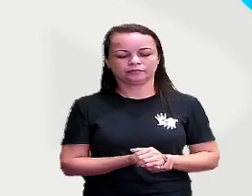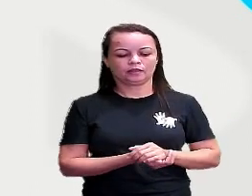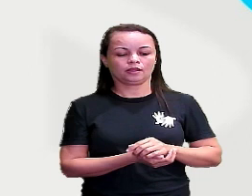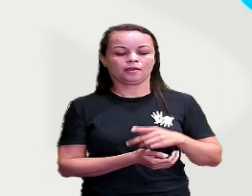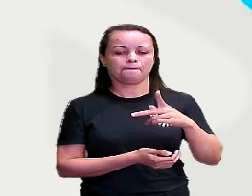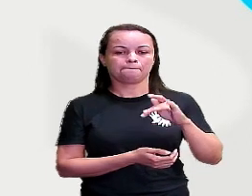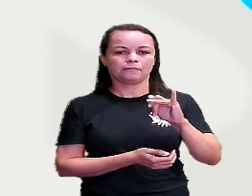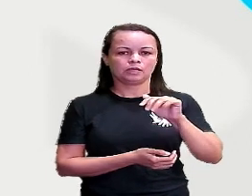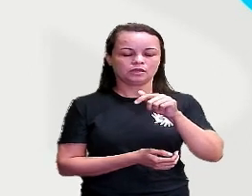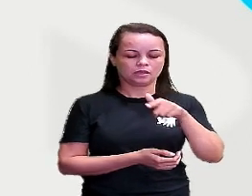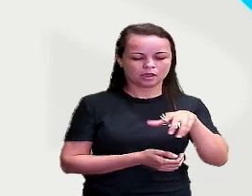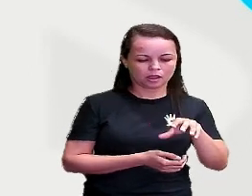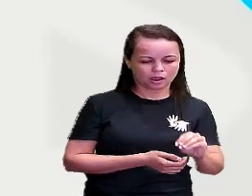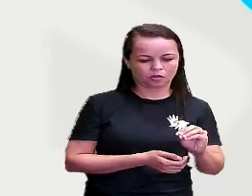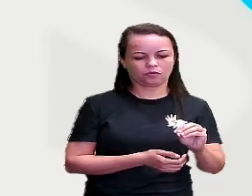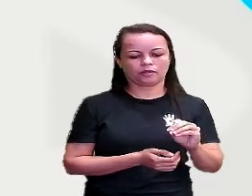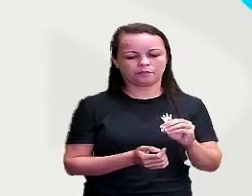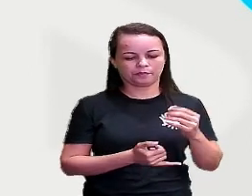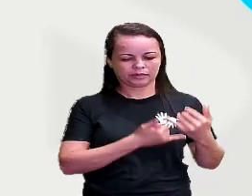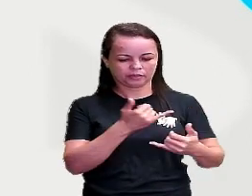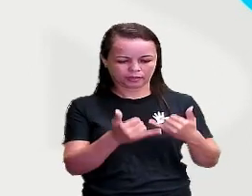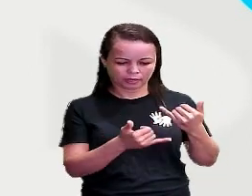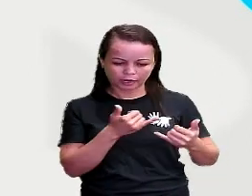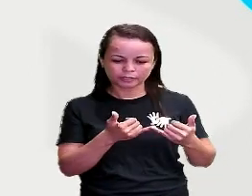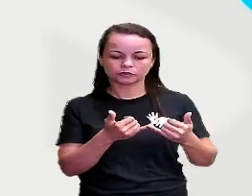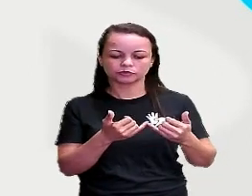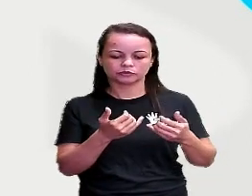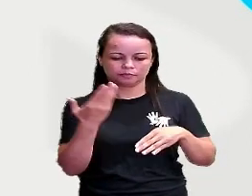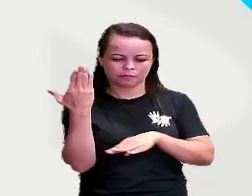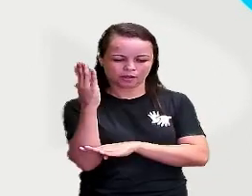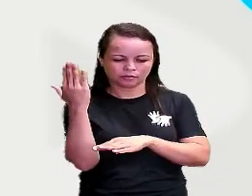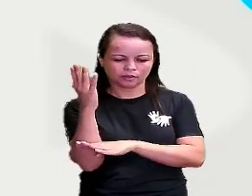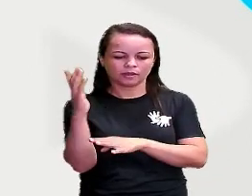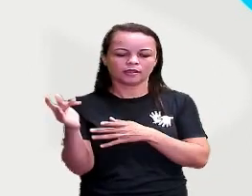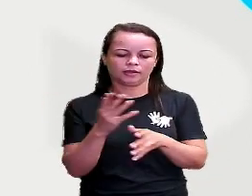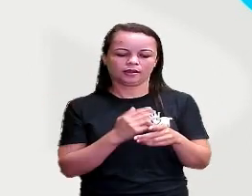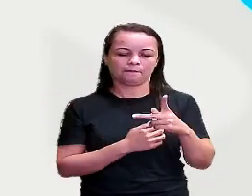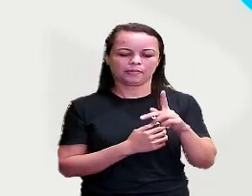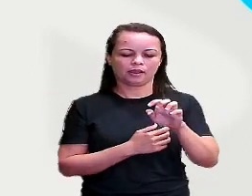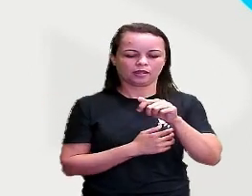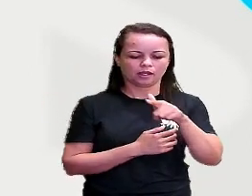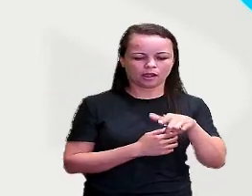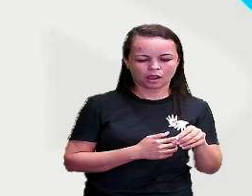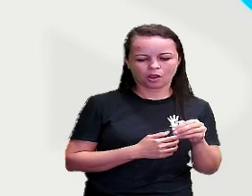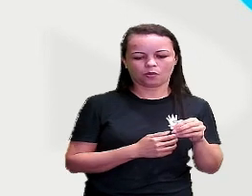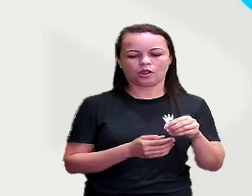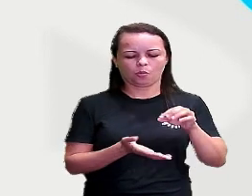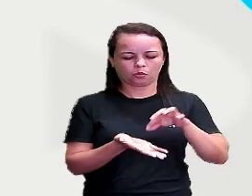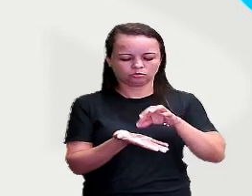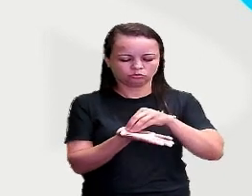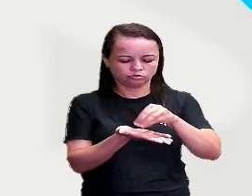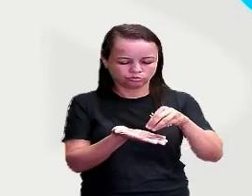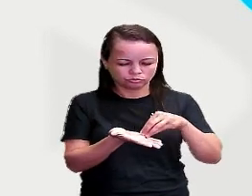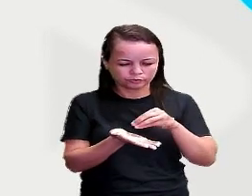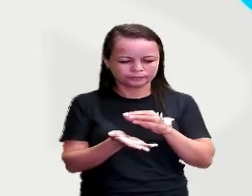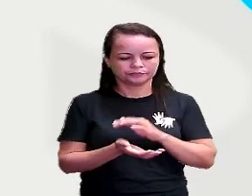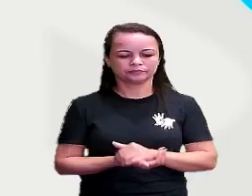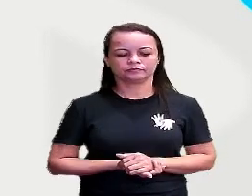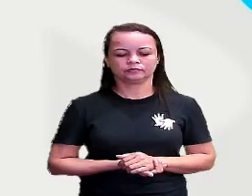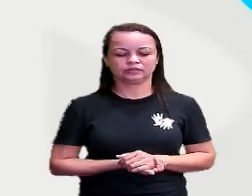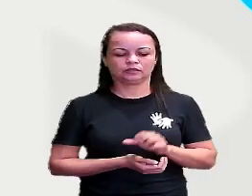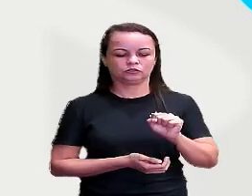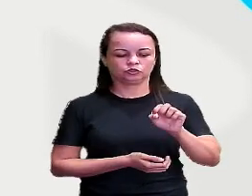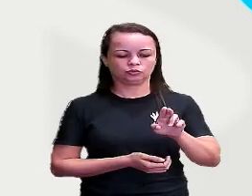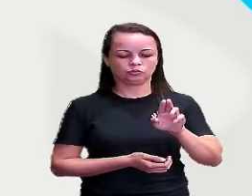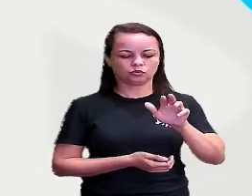com boi. Suar é transpirar, já suar, com O, produzir som. Triplicar, multiplicar